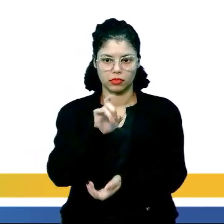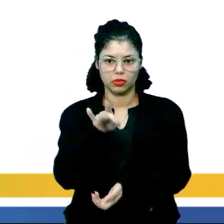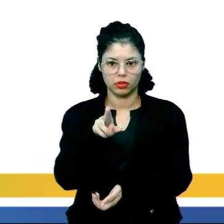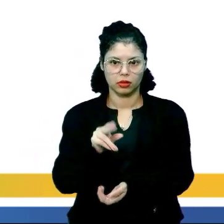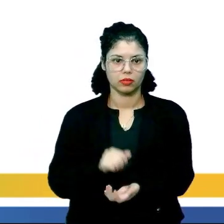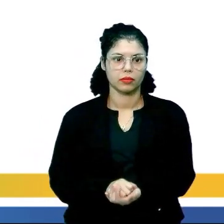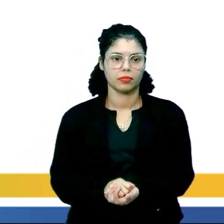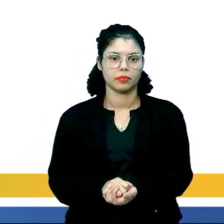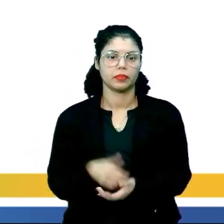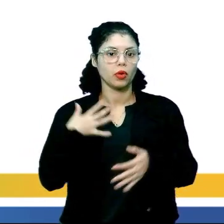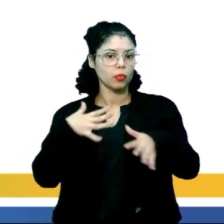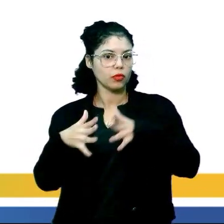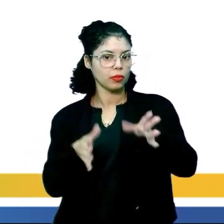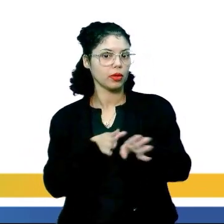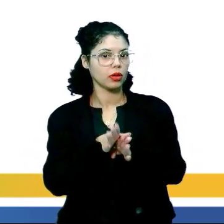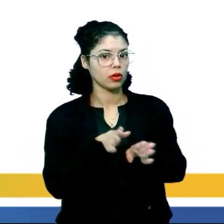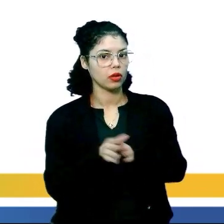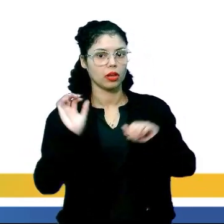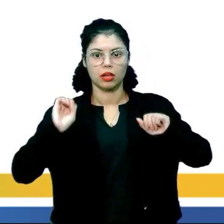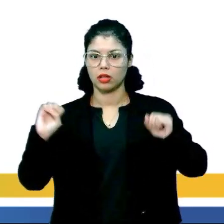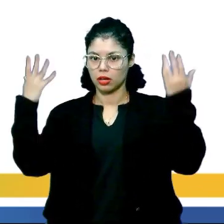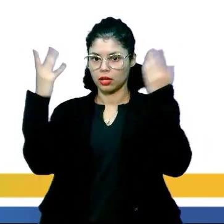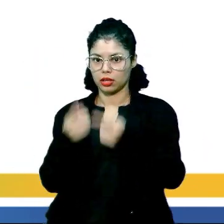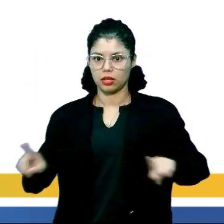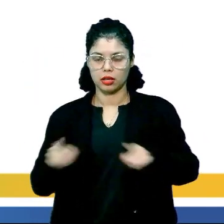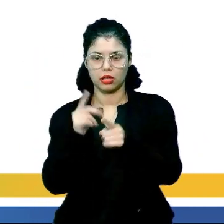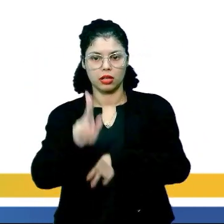Edu Lobo. O movimento é